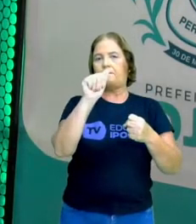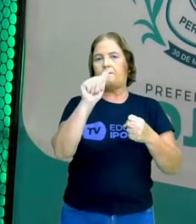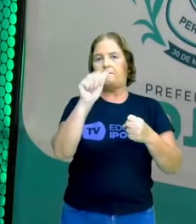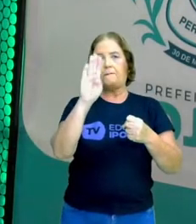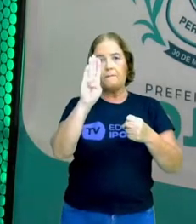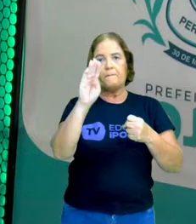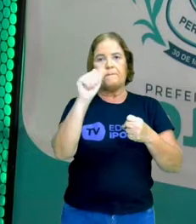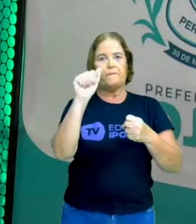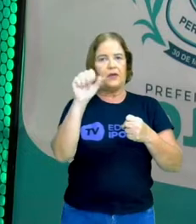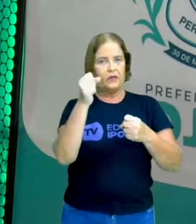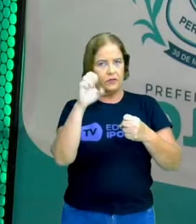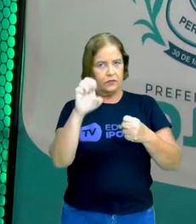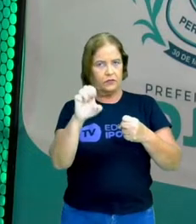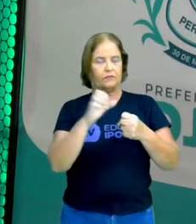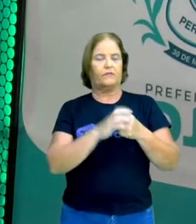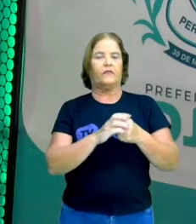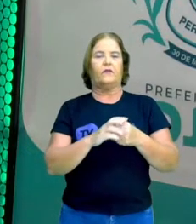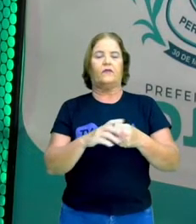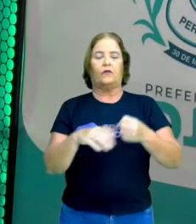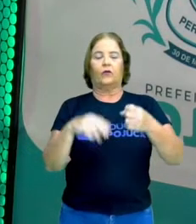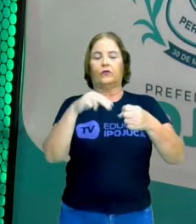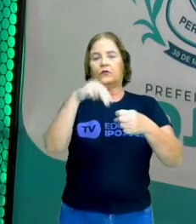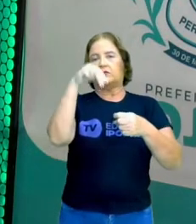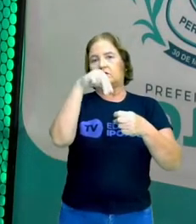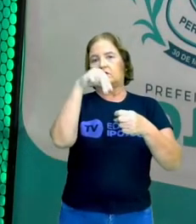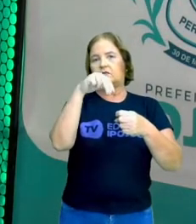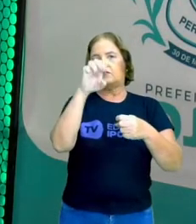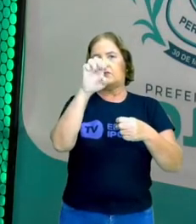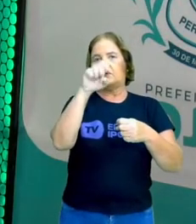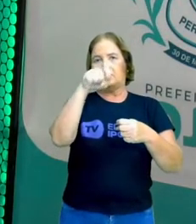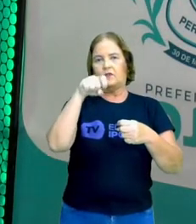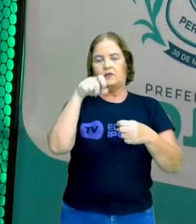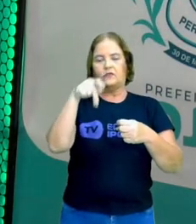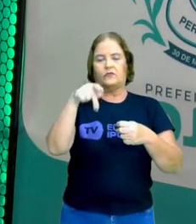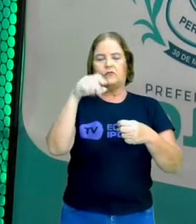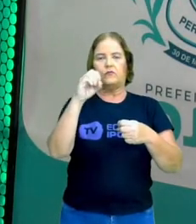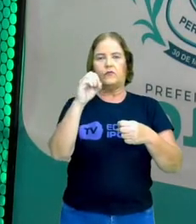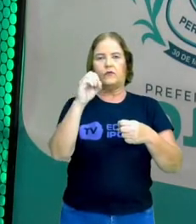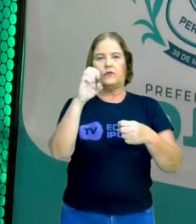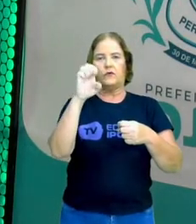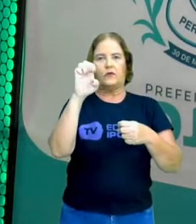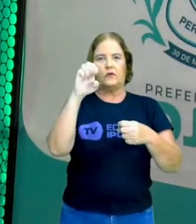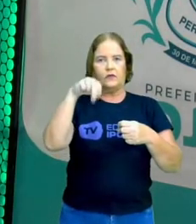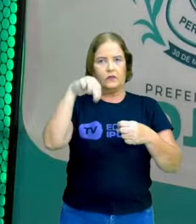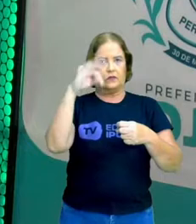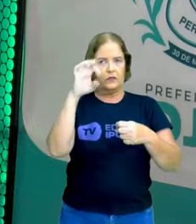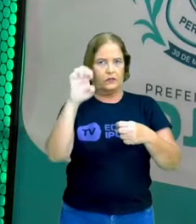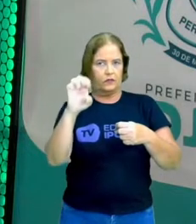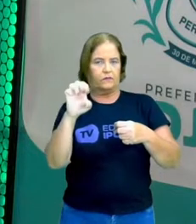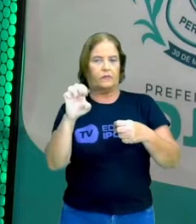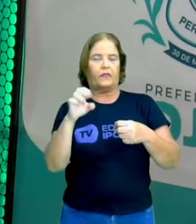em cima é o expoente. E a resposta, na verdade, é a potência.